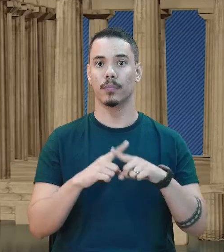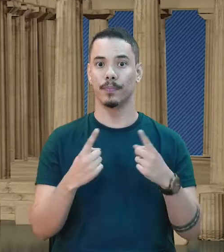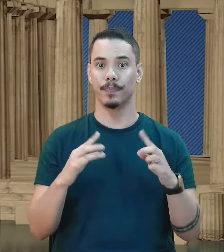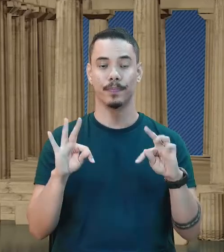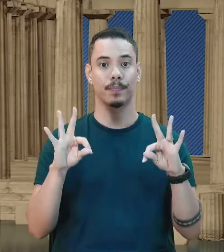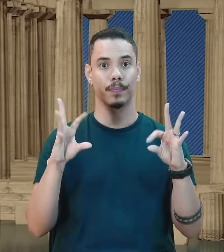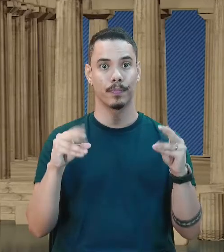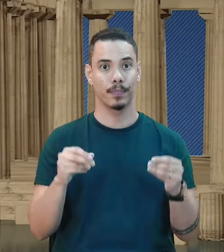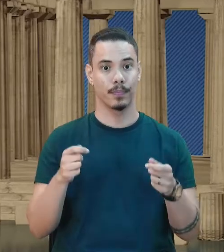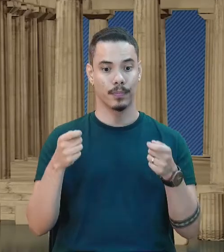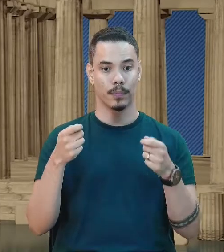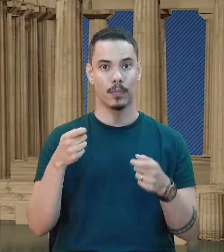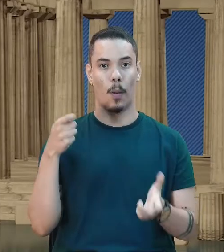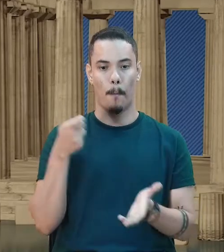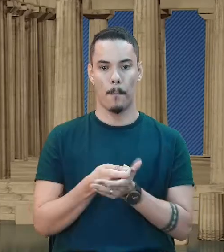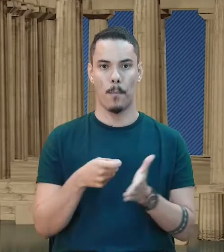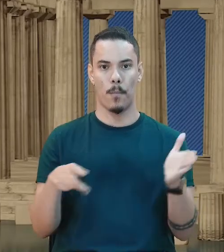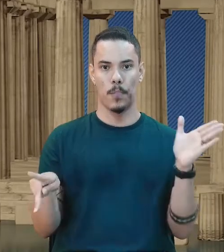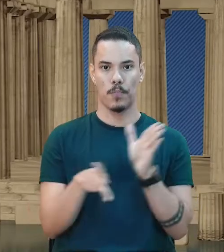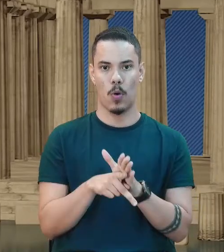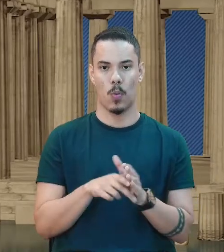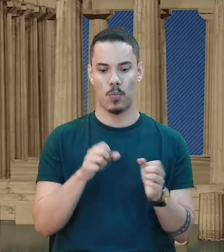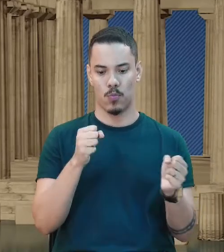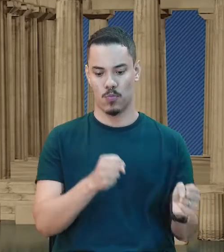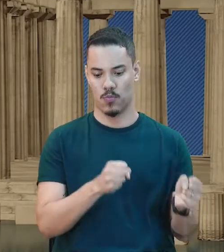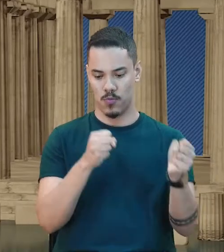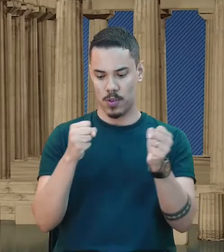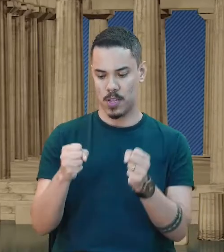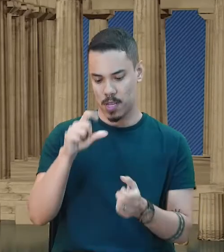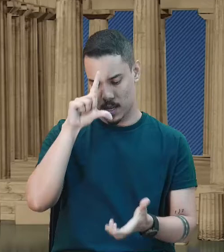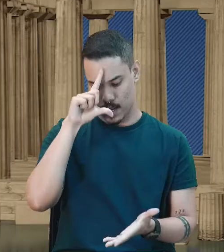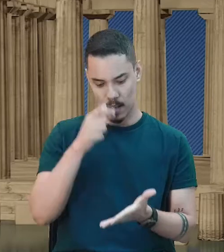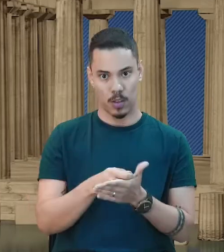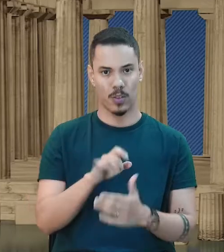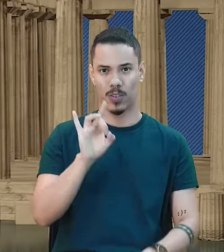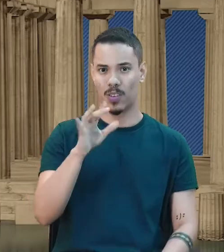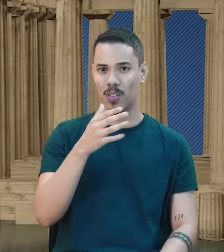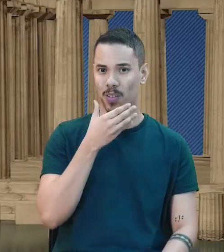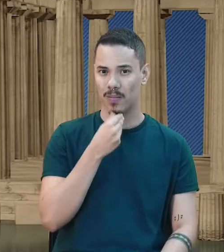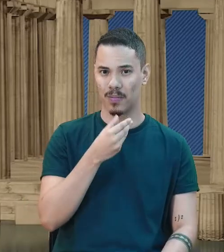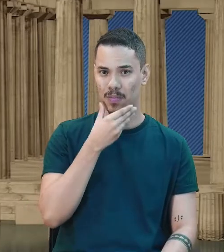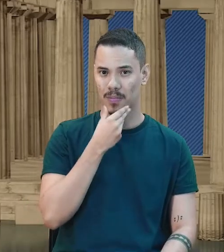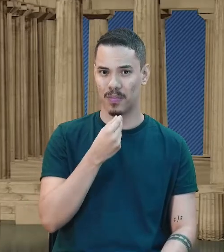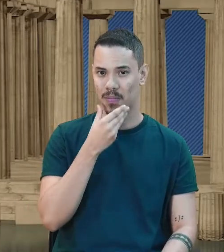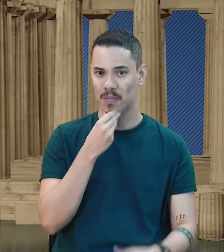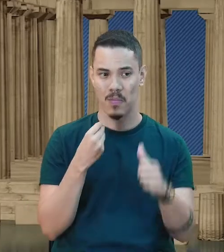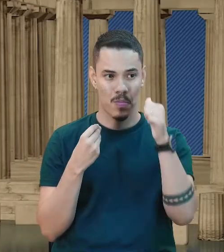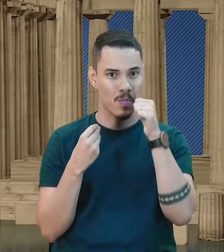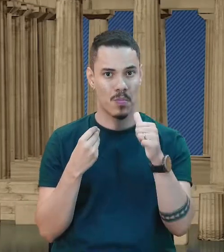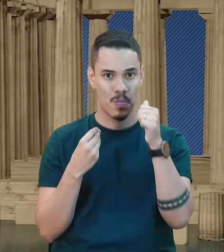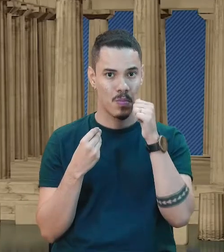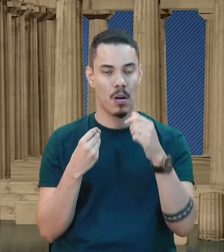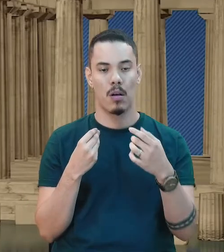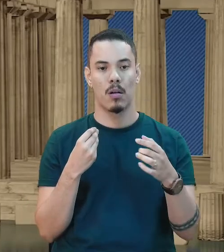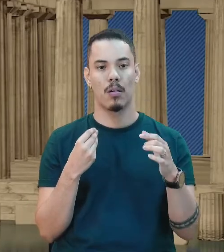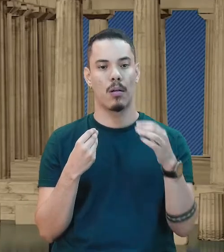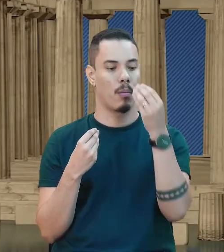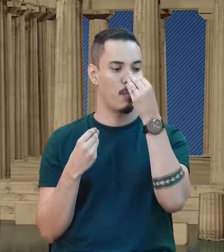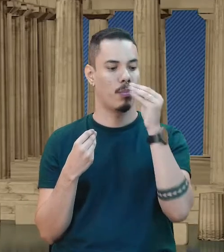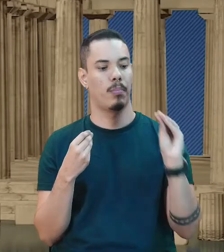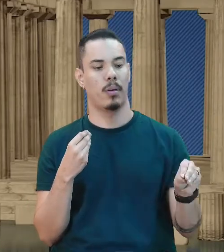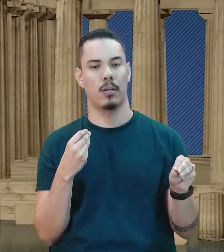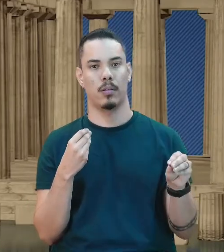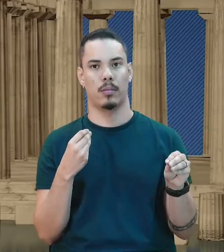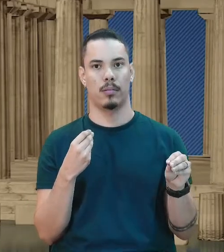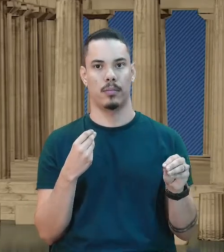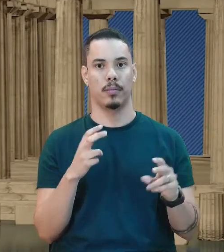de cidadania, sobre todo o poder de decisão, era somente do homem, naquela época.